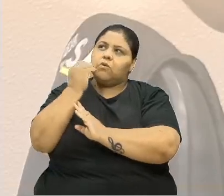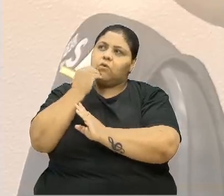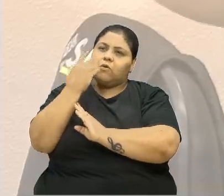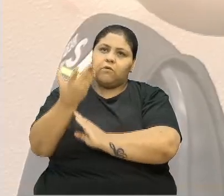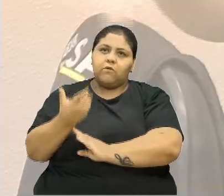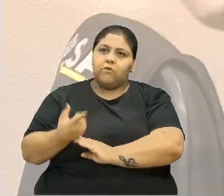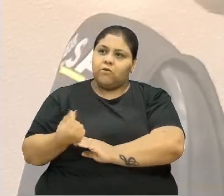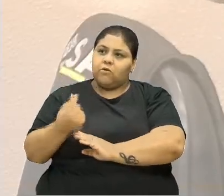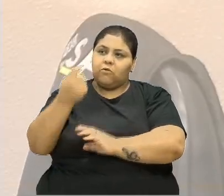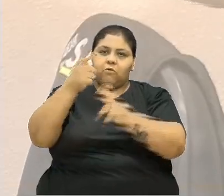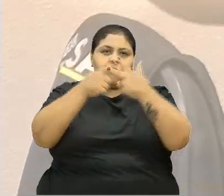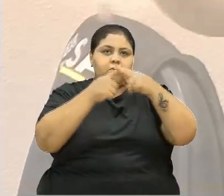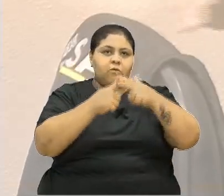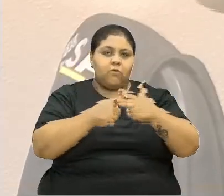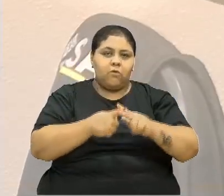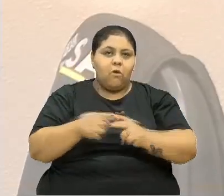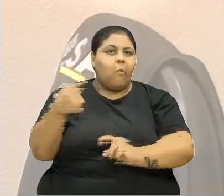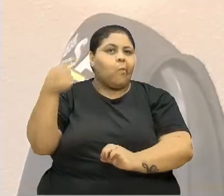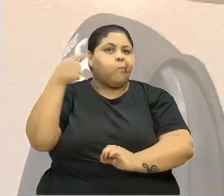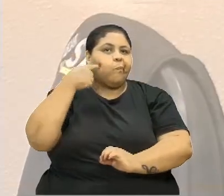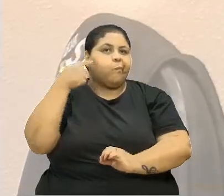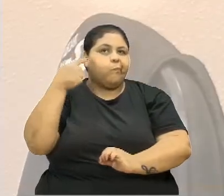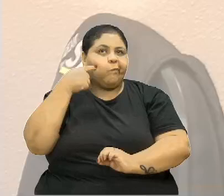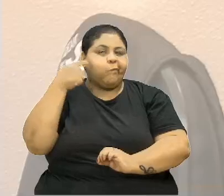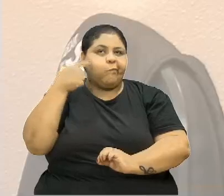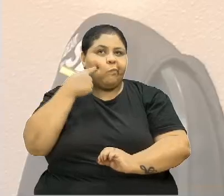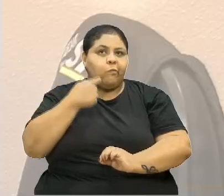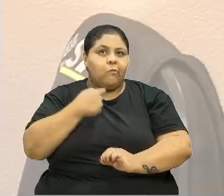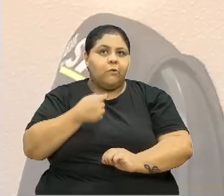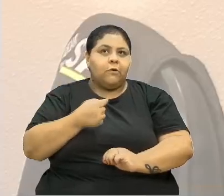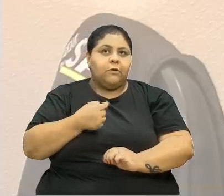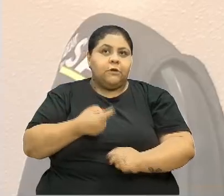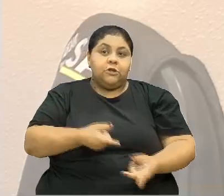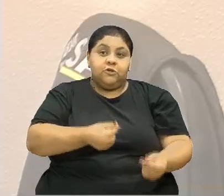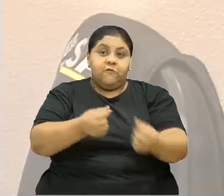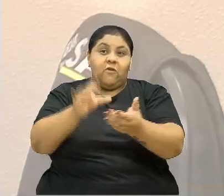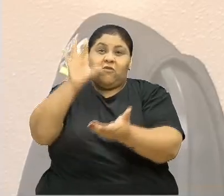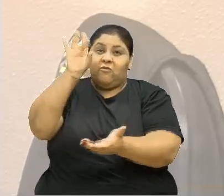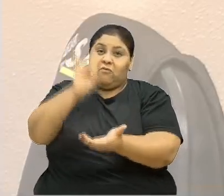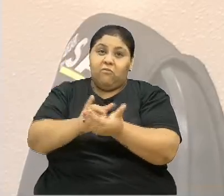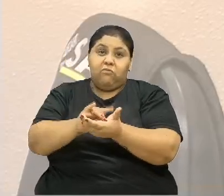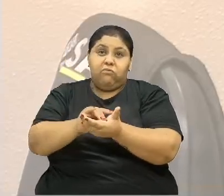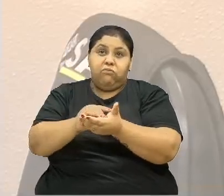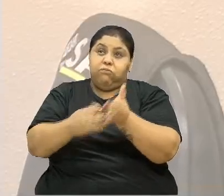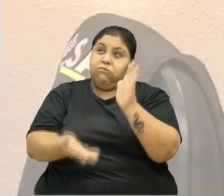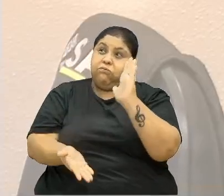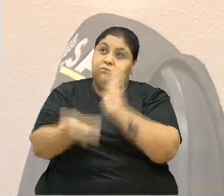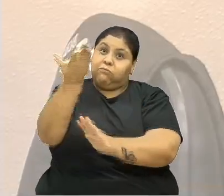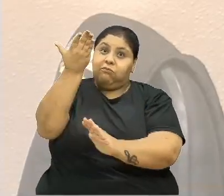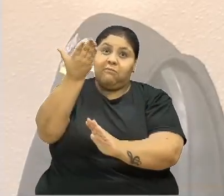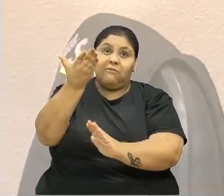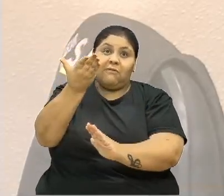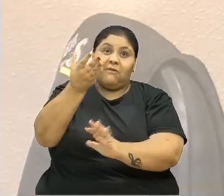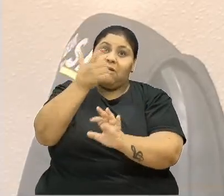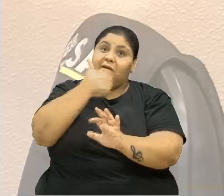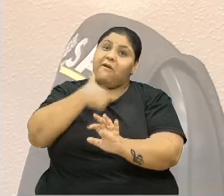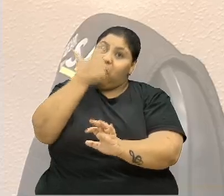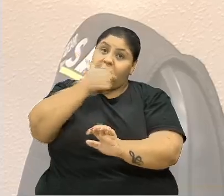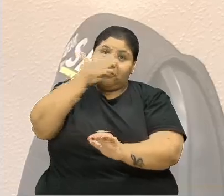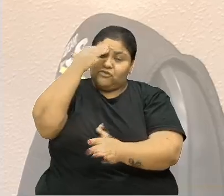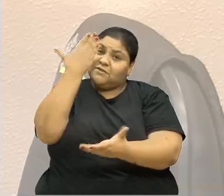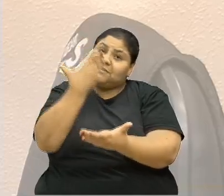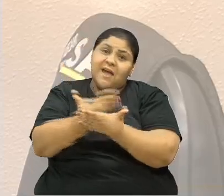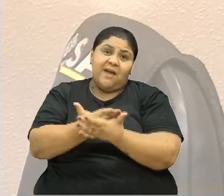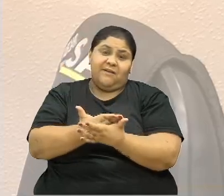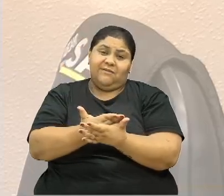o valor de manutenção de pneu e de custo fixo deve estar lá em cima. E eu concordo plenamente. Do jeito que está aí,